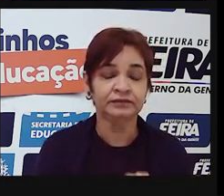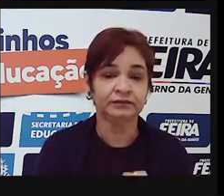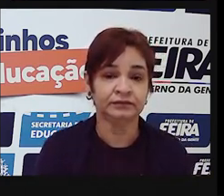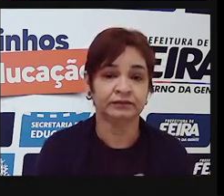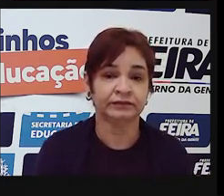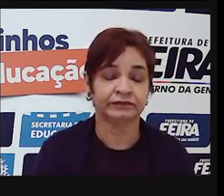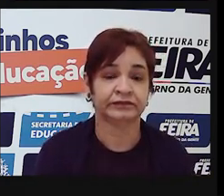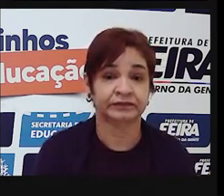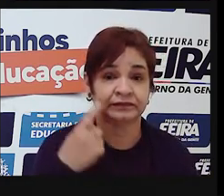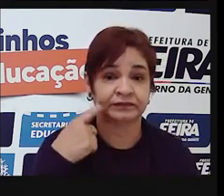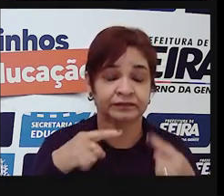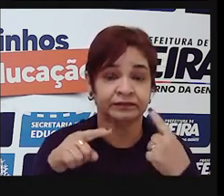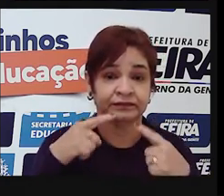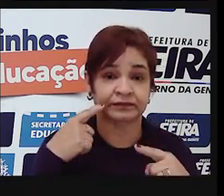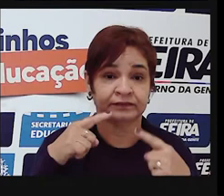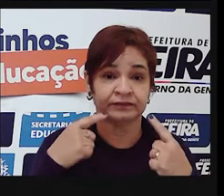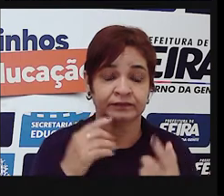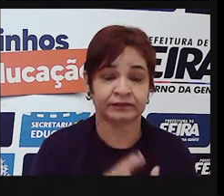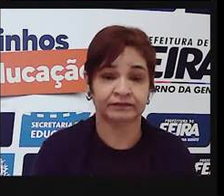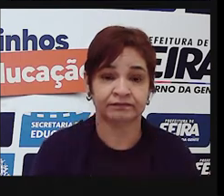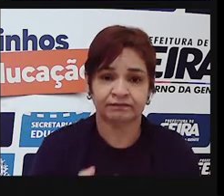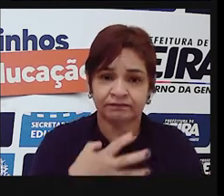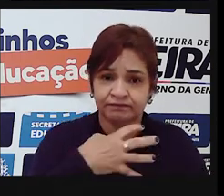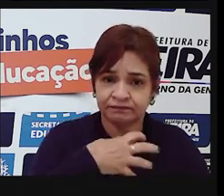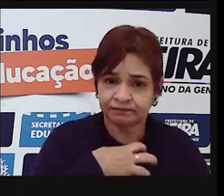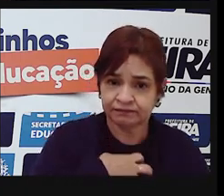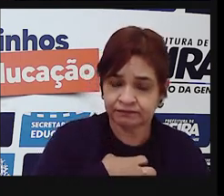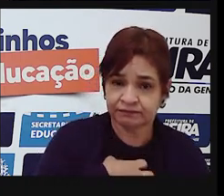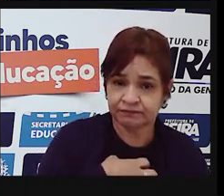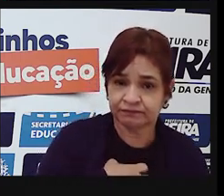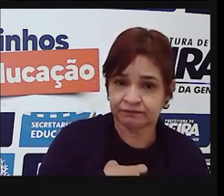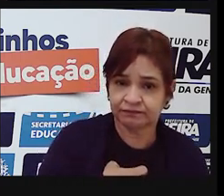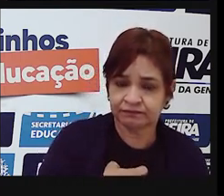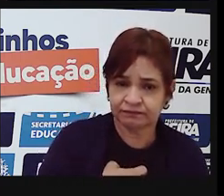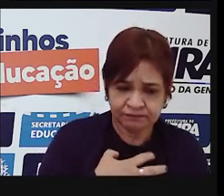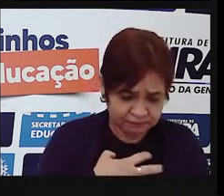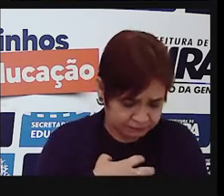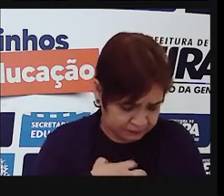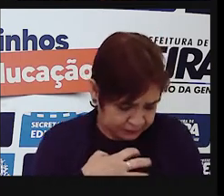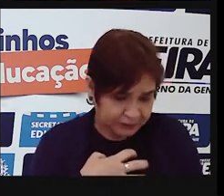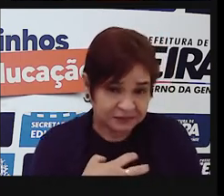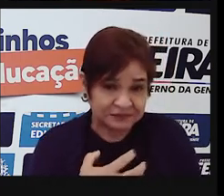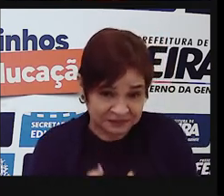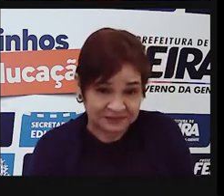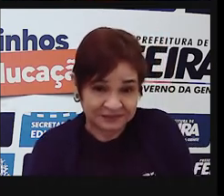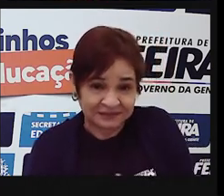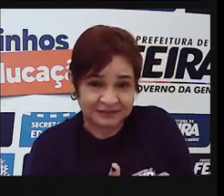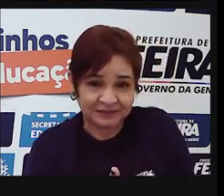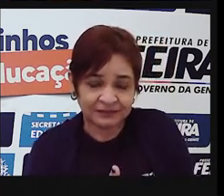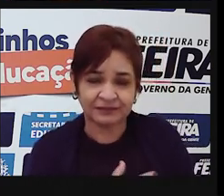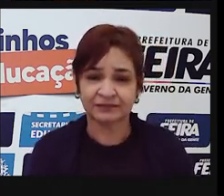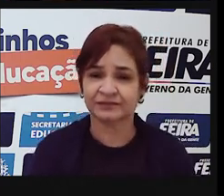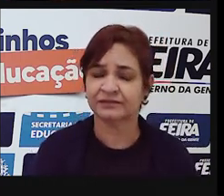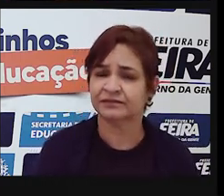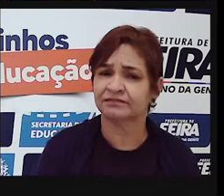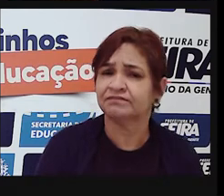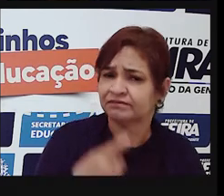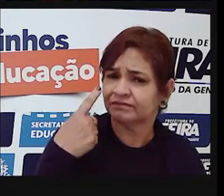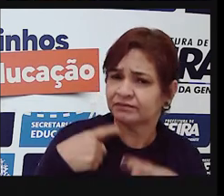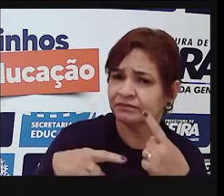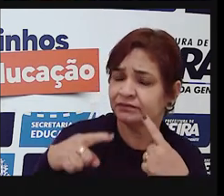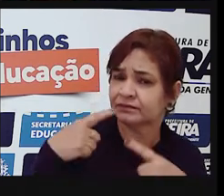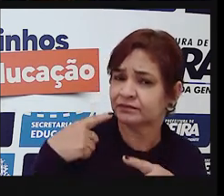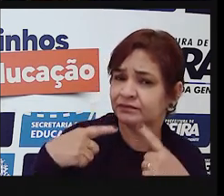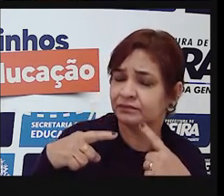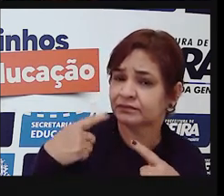A música traz os sentimentos que fazem pulsar o coração. Vocês sabiam que a música, certas